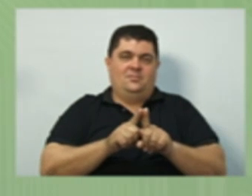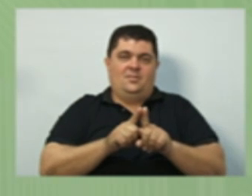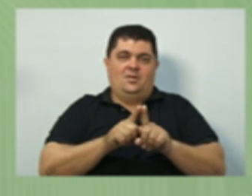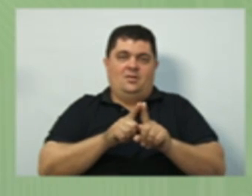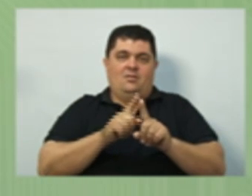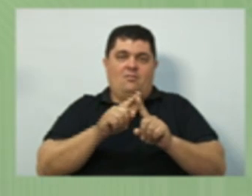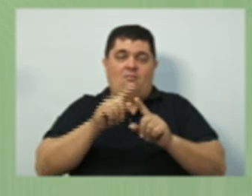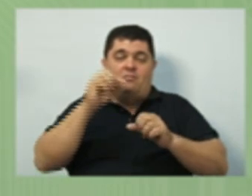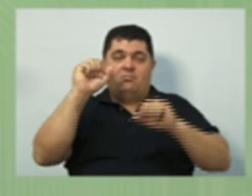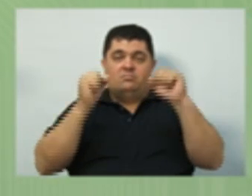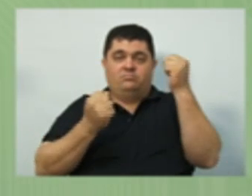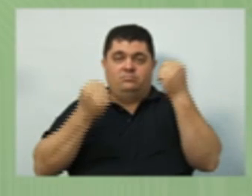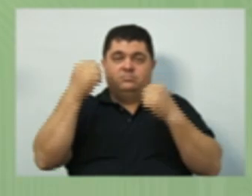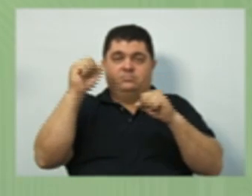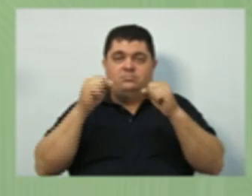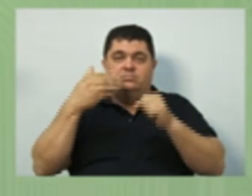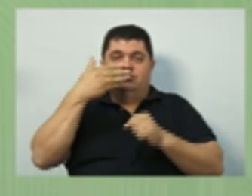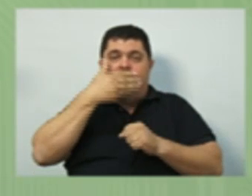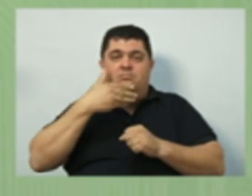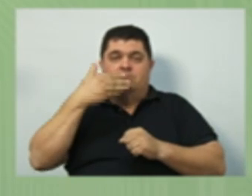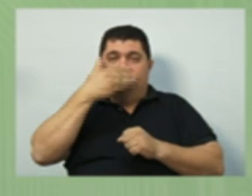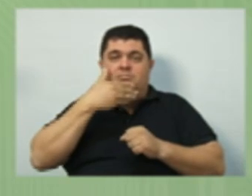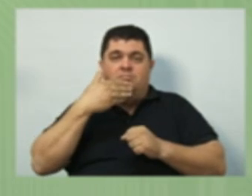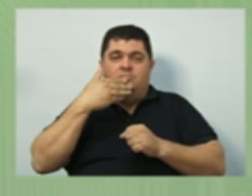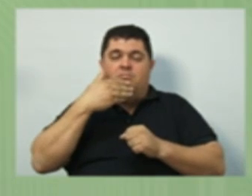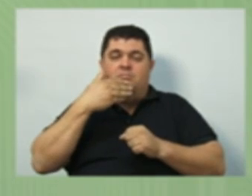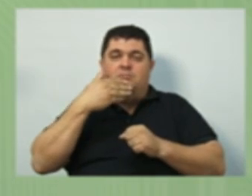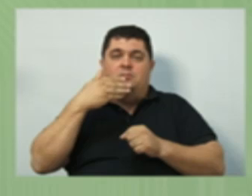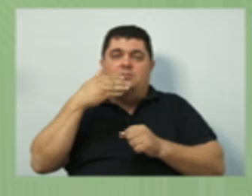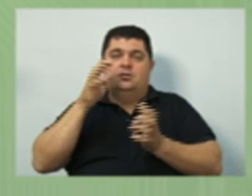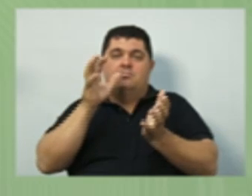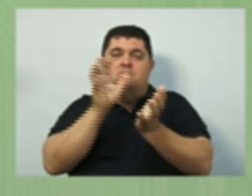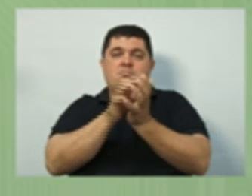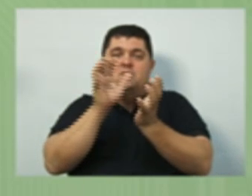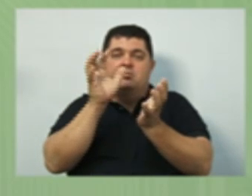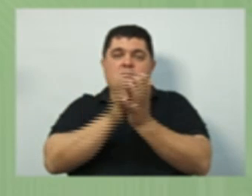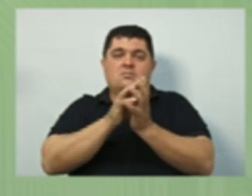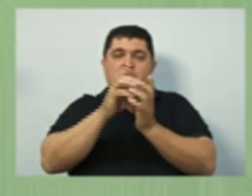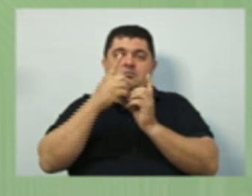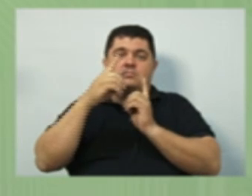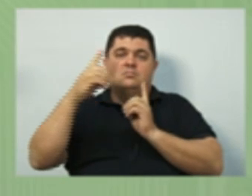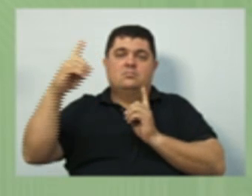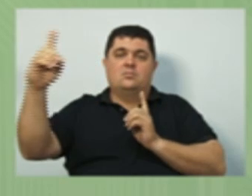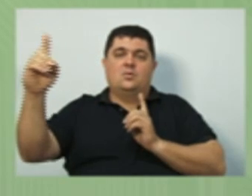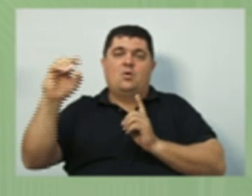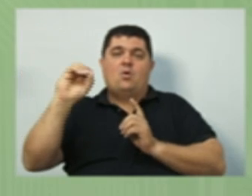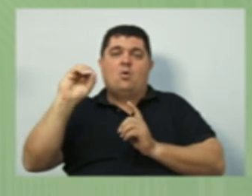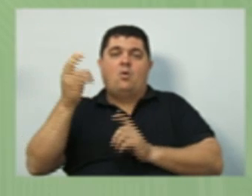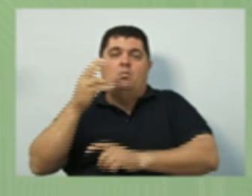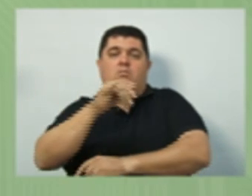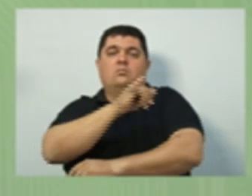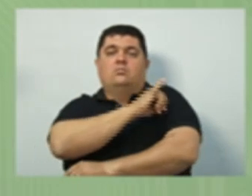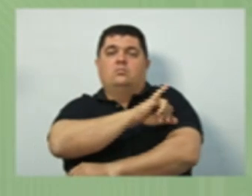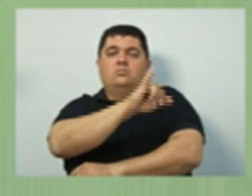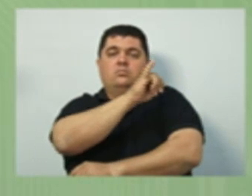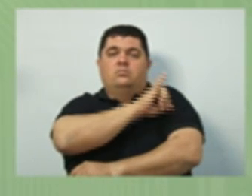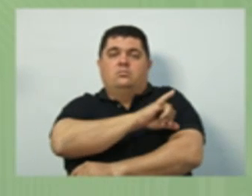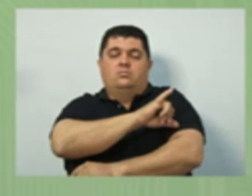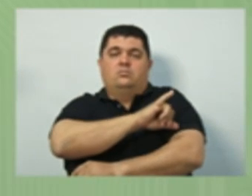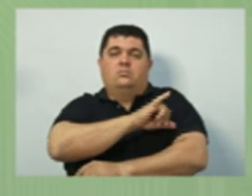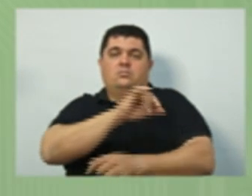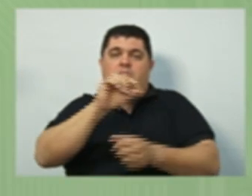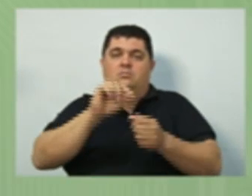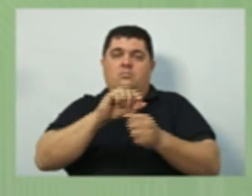uma usina de açúcar em Pernambuco ou no estado do Rio, e tampouco